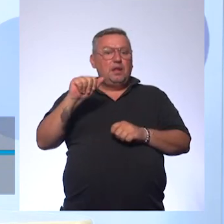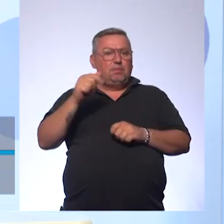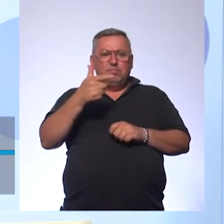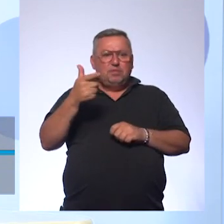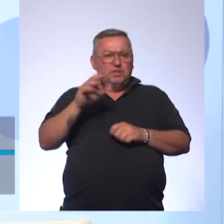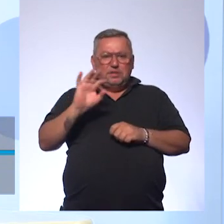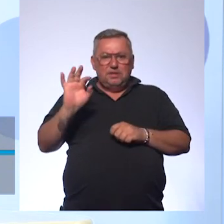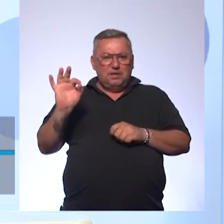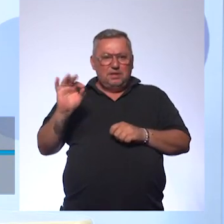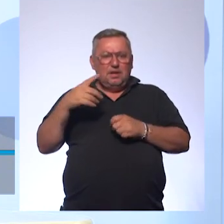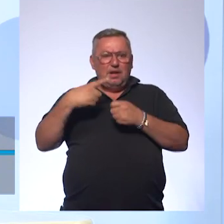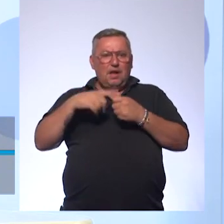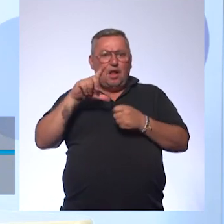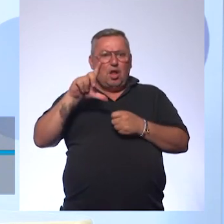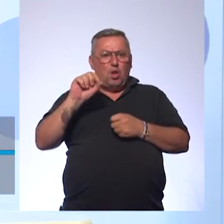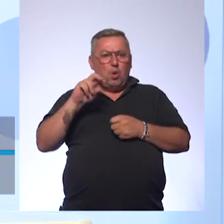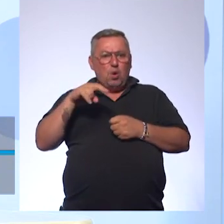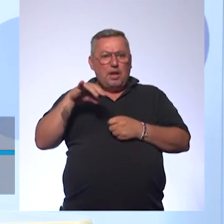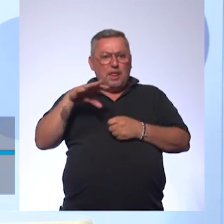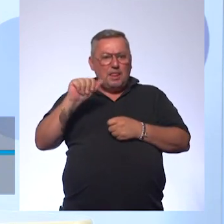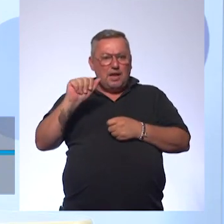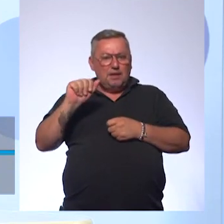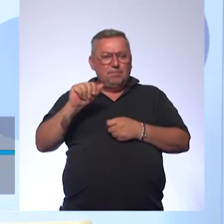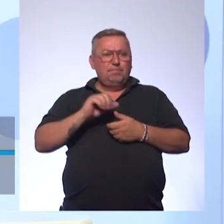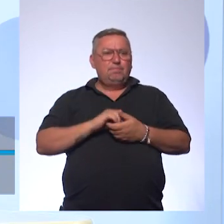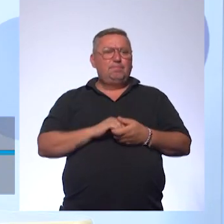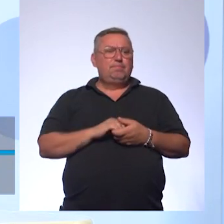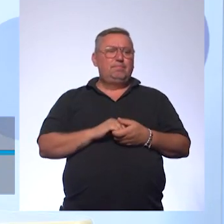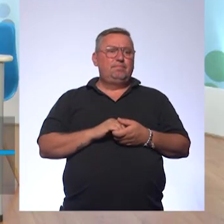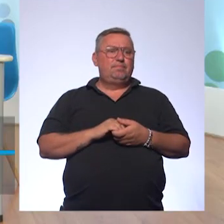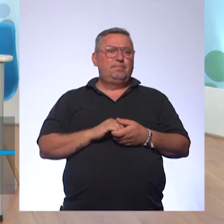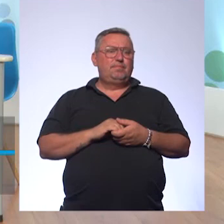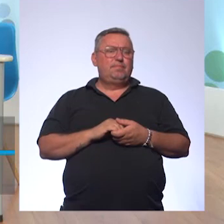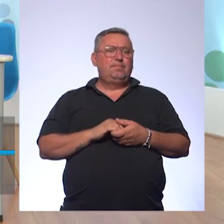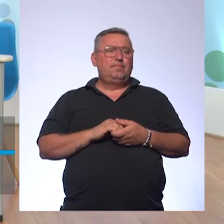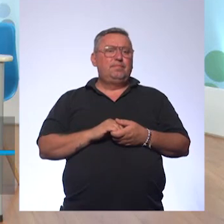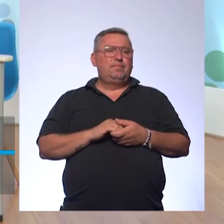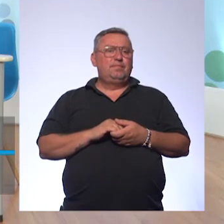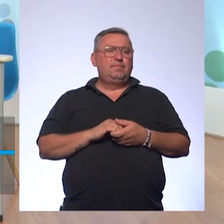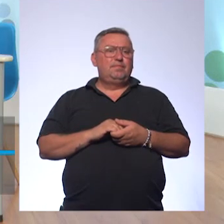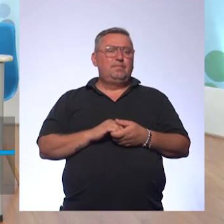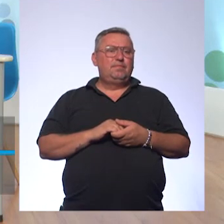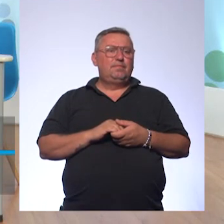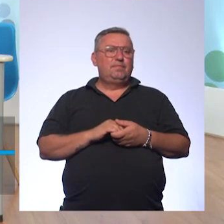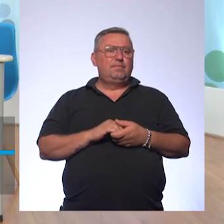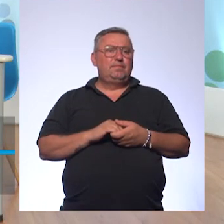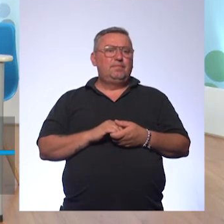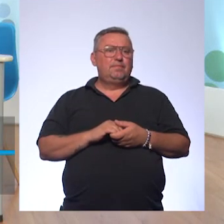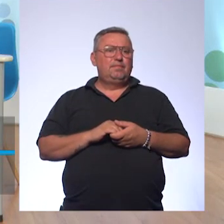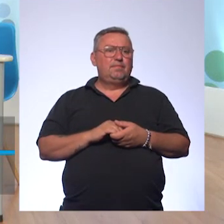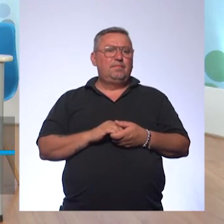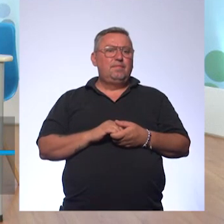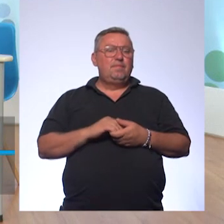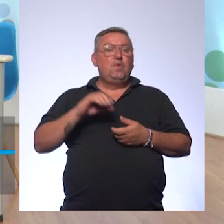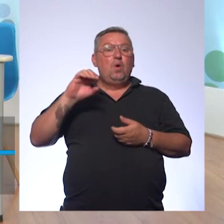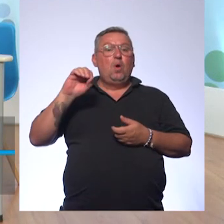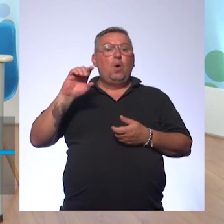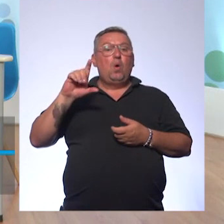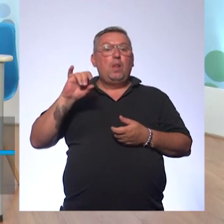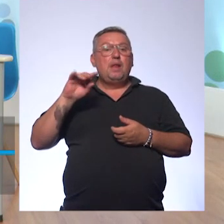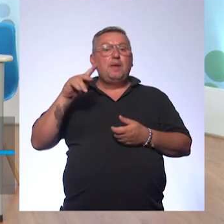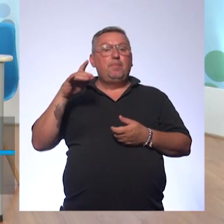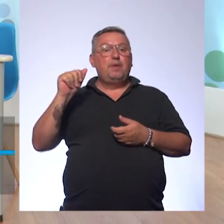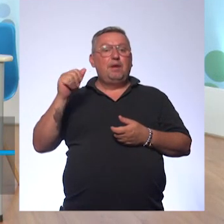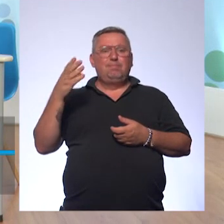bem. Eu acho que assim, né? O importante é a gente perceber, os nossos meninos perceberem, né? Vocês, nossos